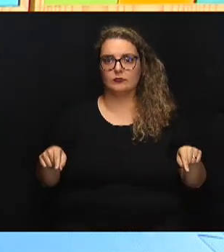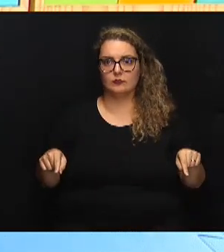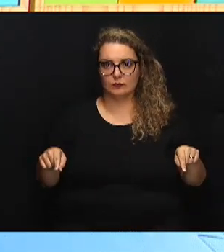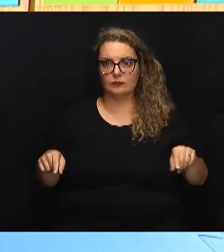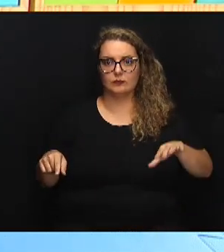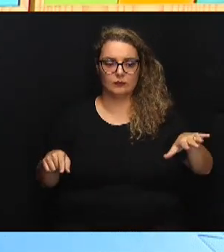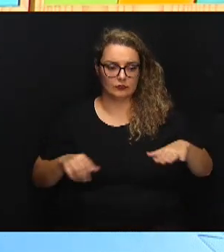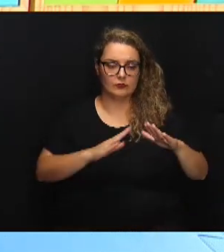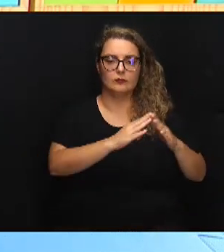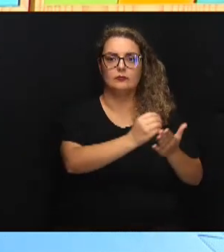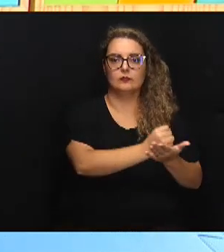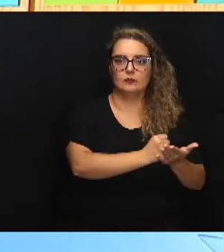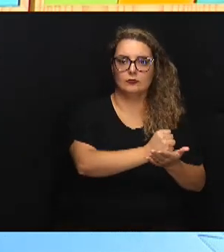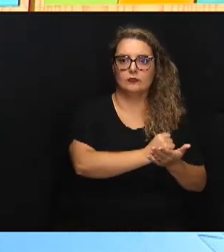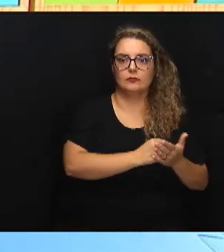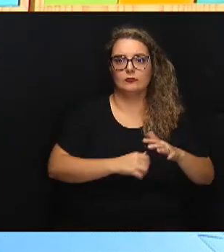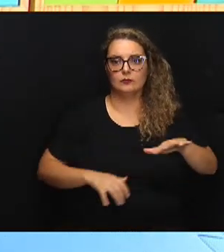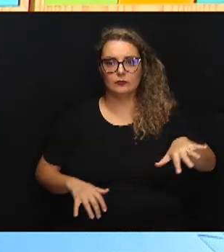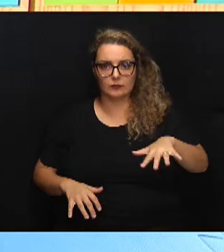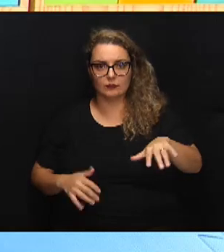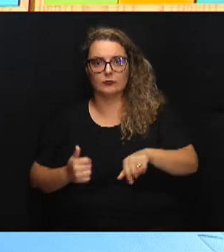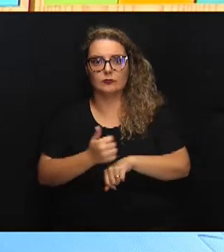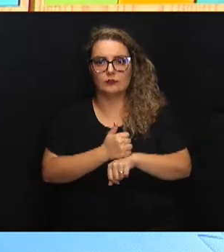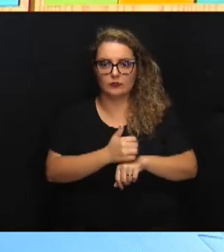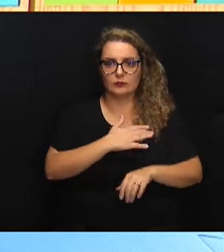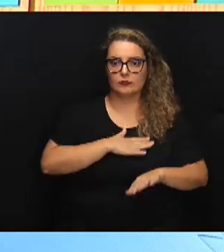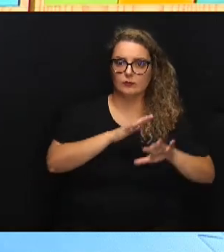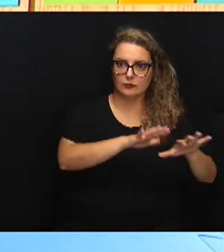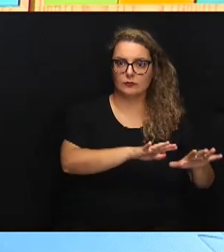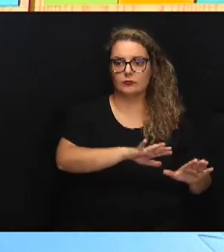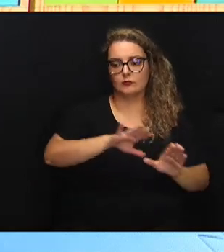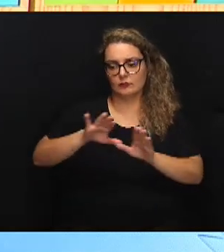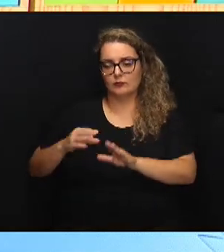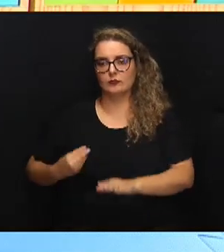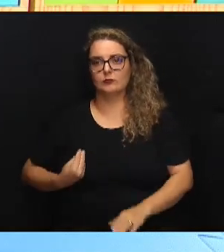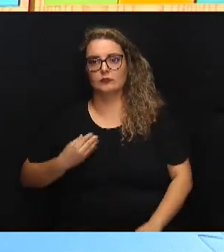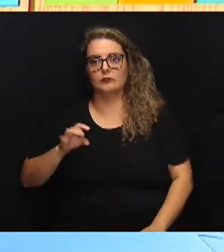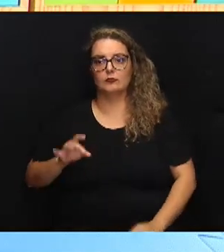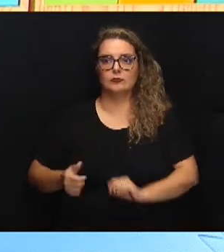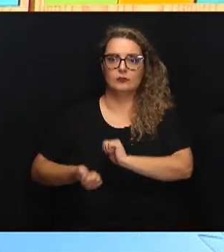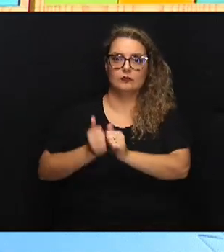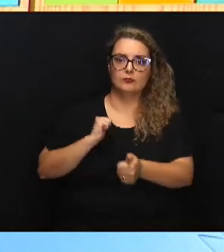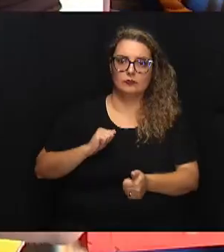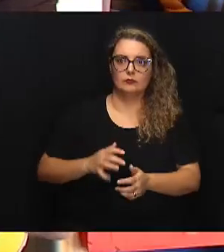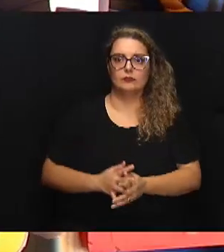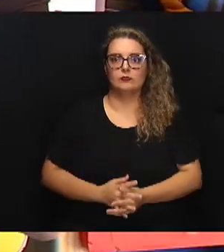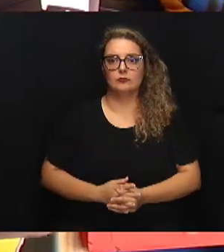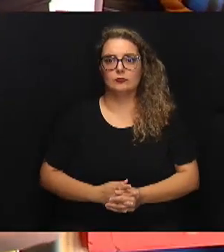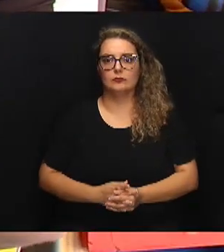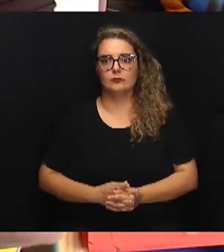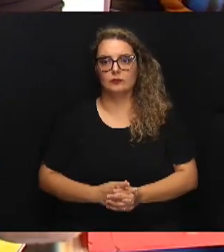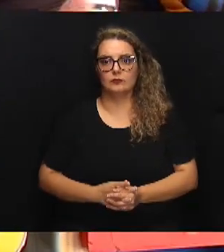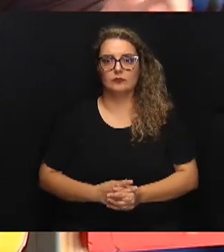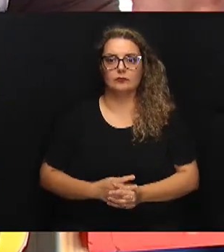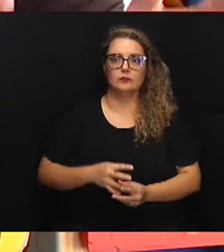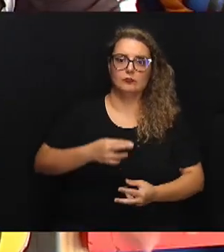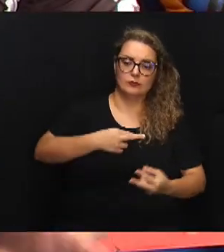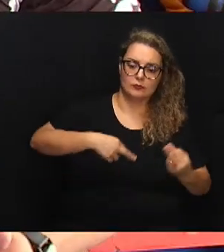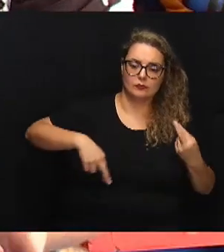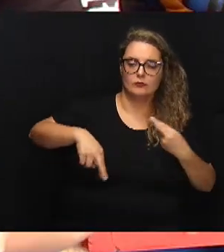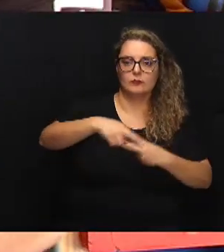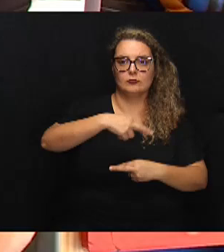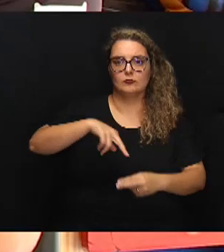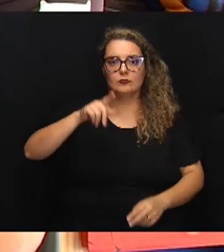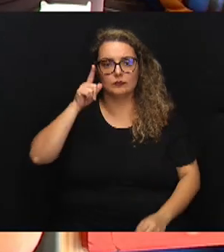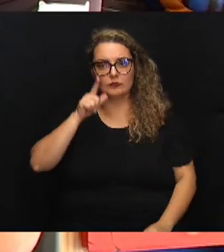ramo farmacêutico, sair minha área profissional para viver somente do esporte. Então foi uma ponte que eu fiz para